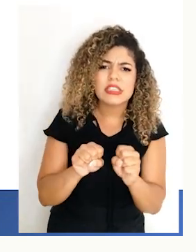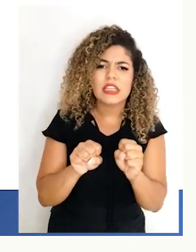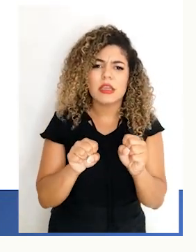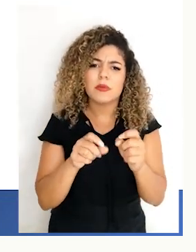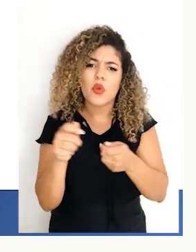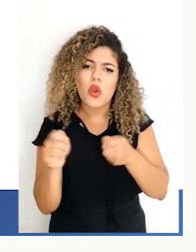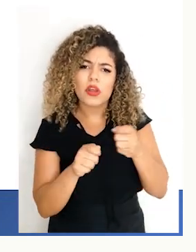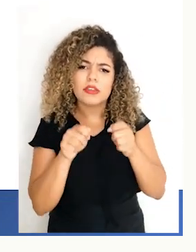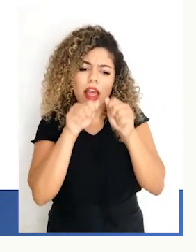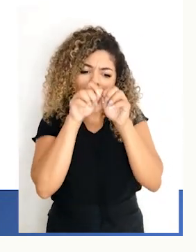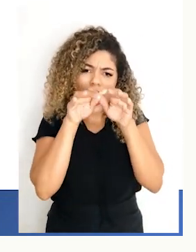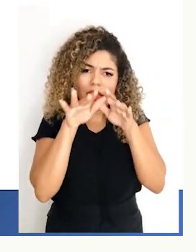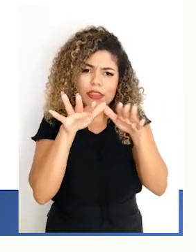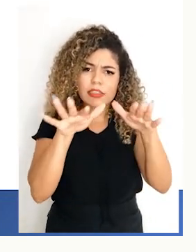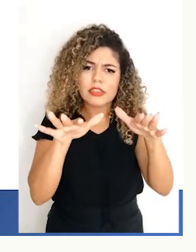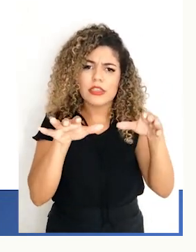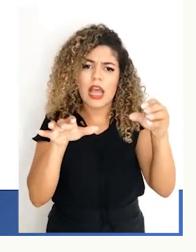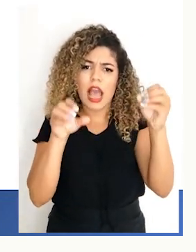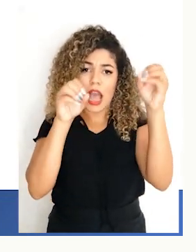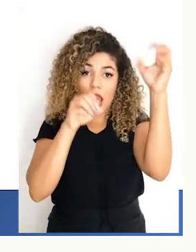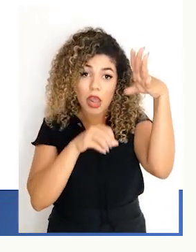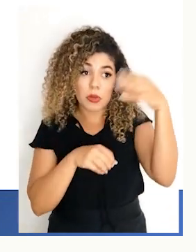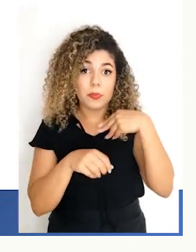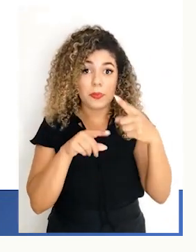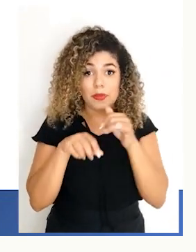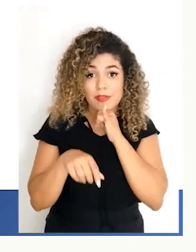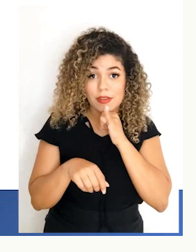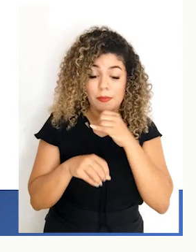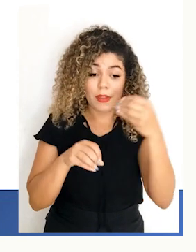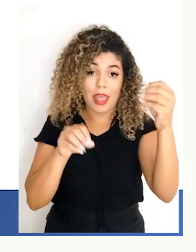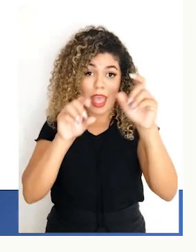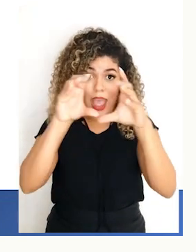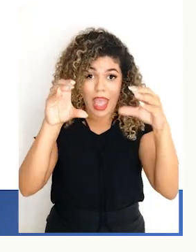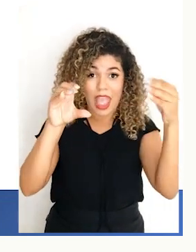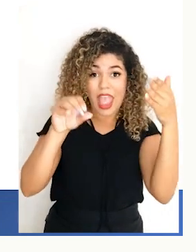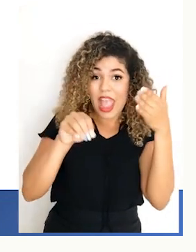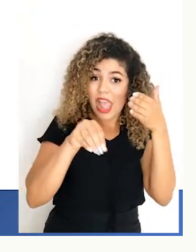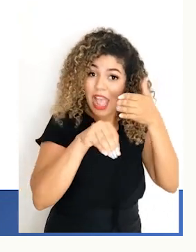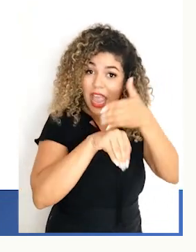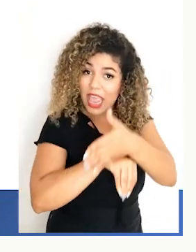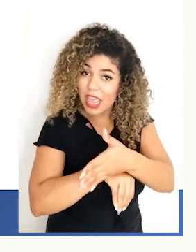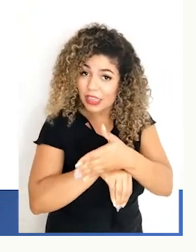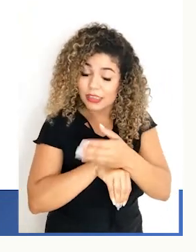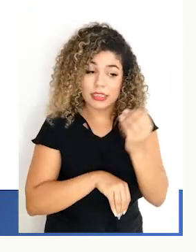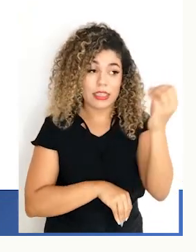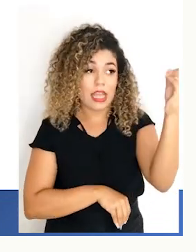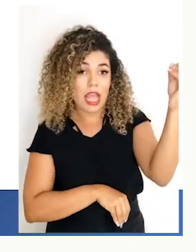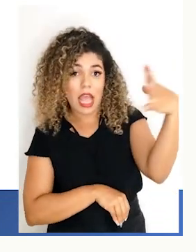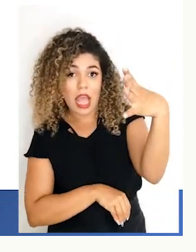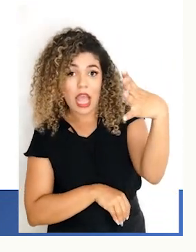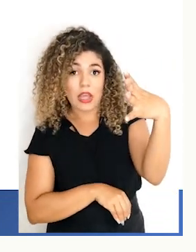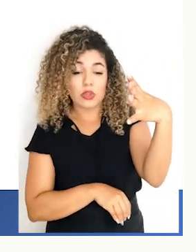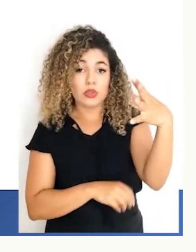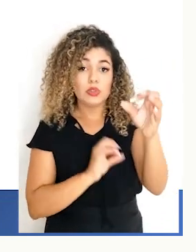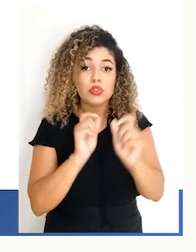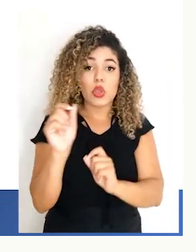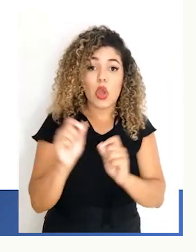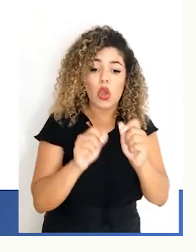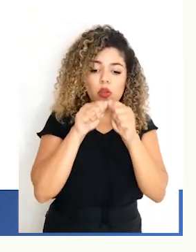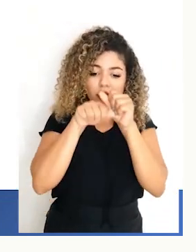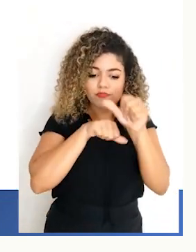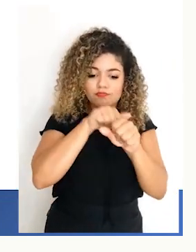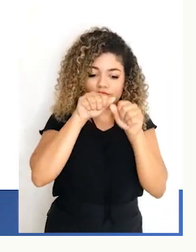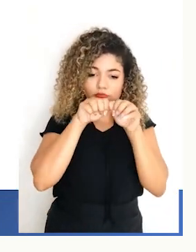esse dispositivo, que chega a esse conjunto de prismas que faz a dispersão da luz. Consequentemente, você tem a ampliação desse